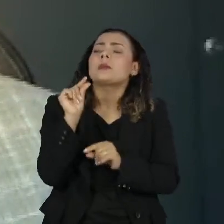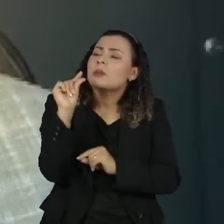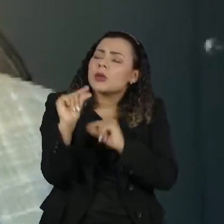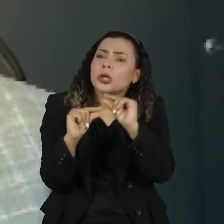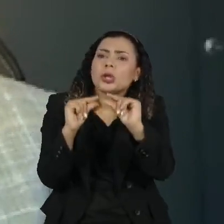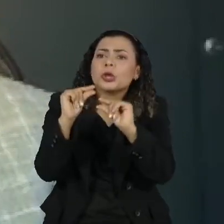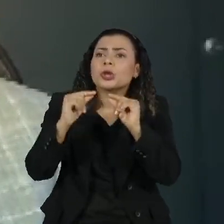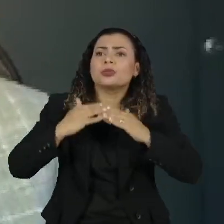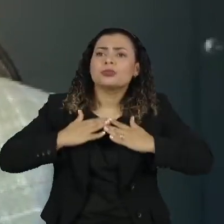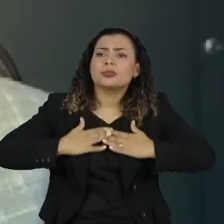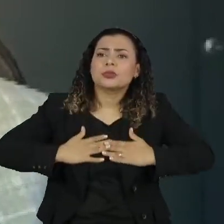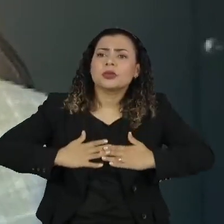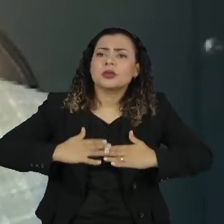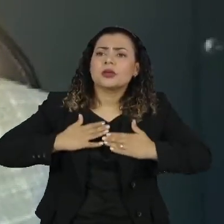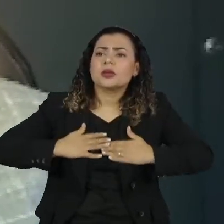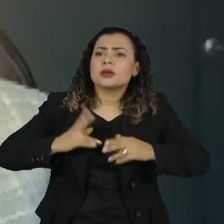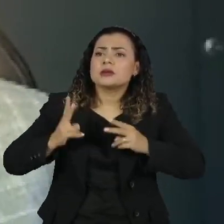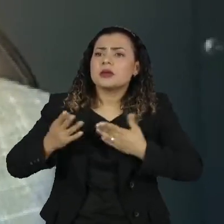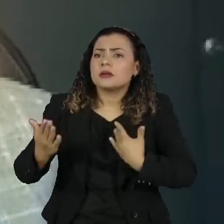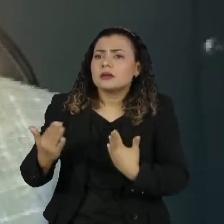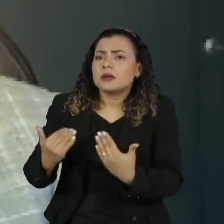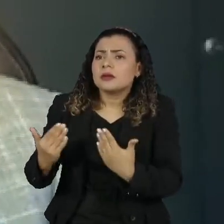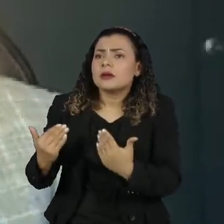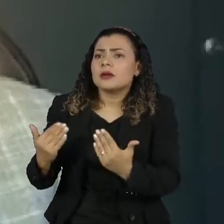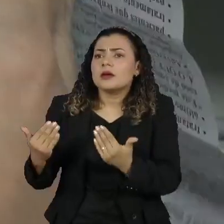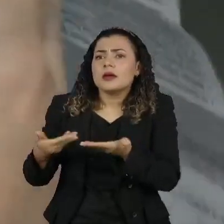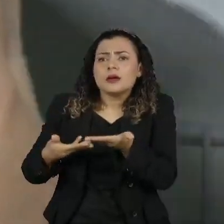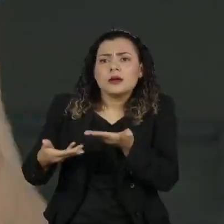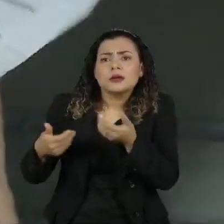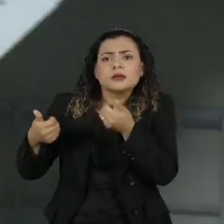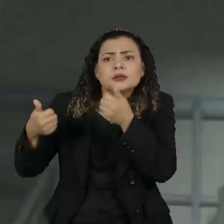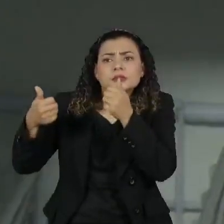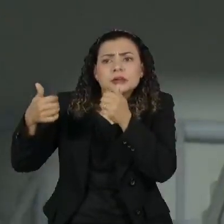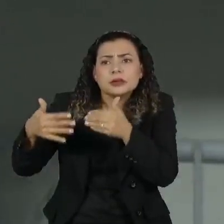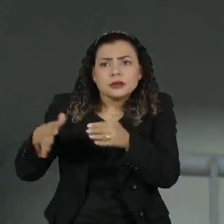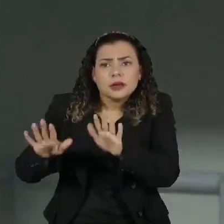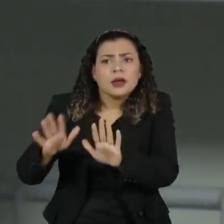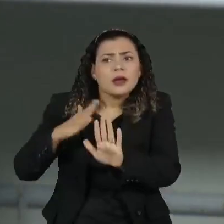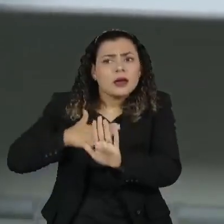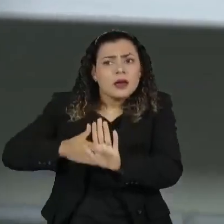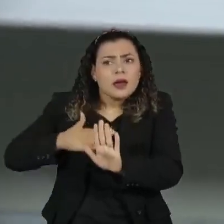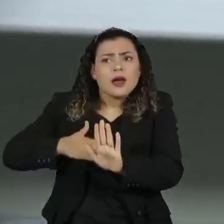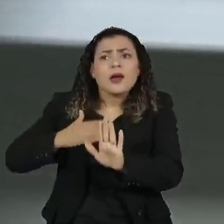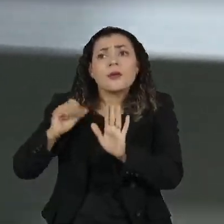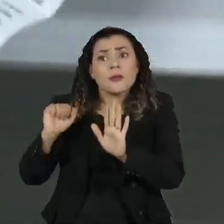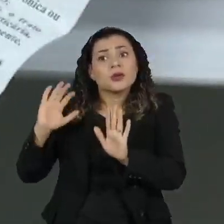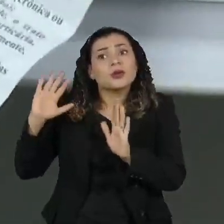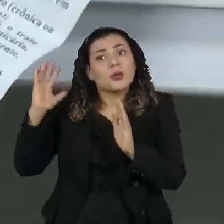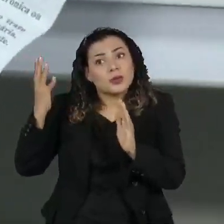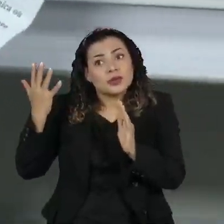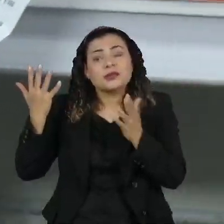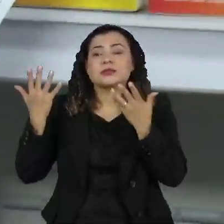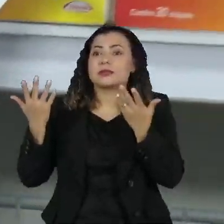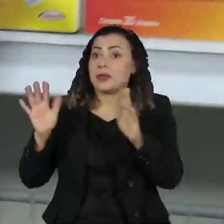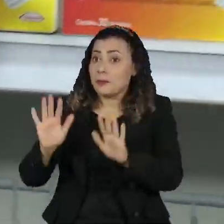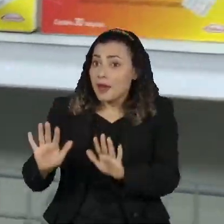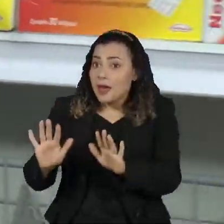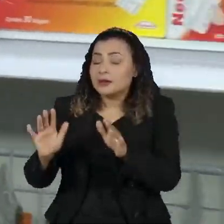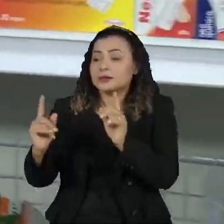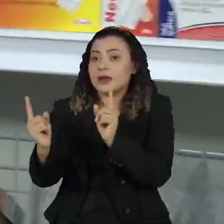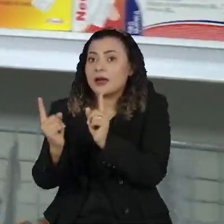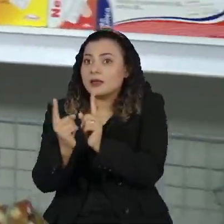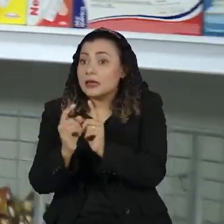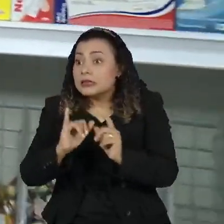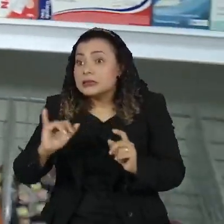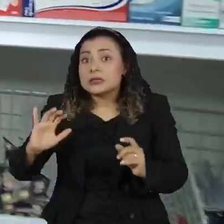muito próximo do paciente nessa fase, né, explicar para ele que ele pode sentir algum efeito colateral e se disponibilizar a atendê-lo quando